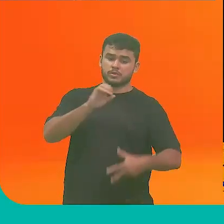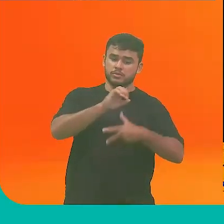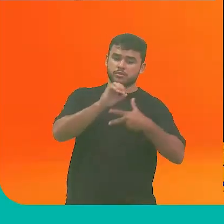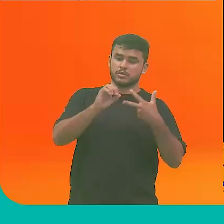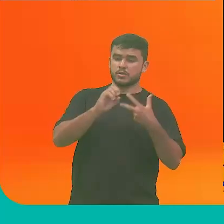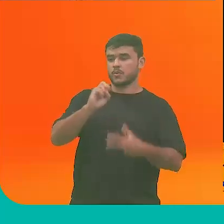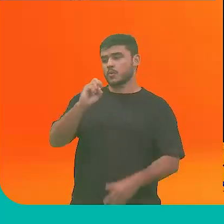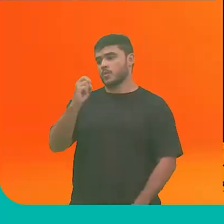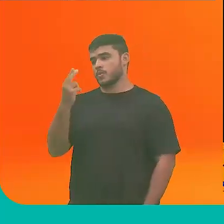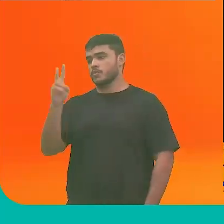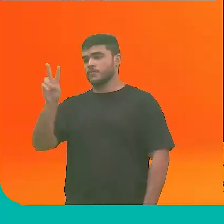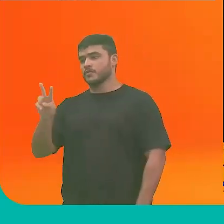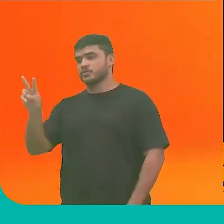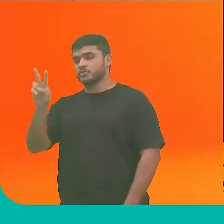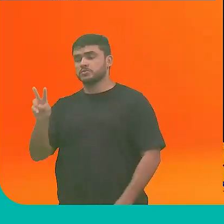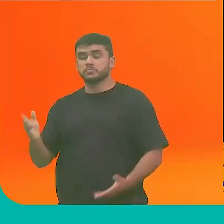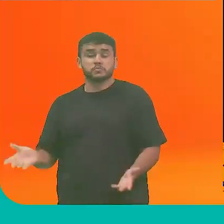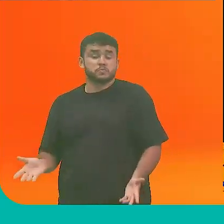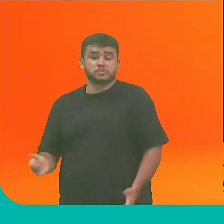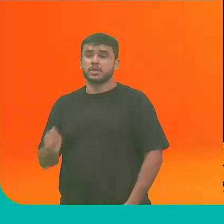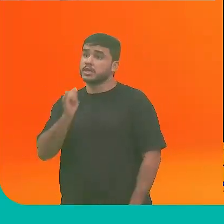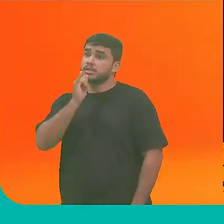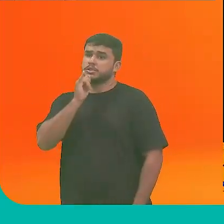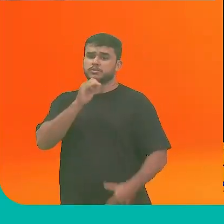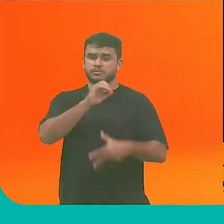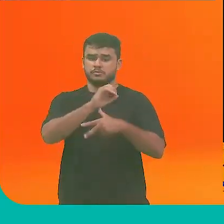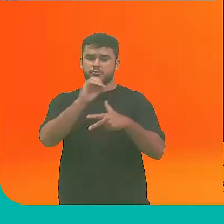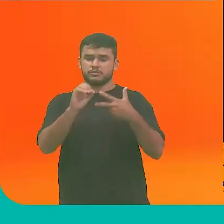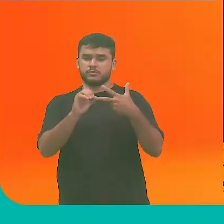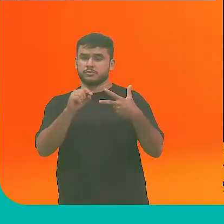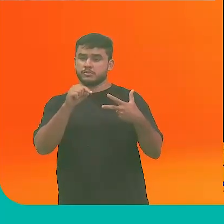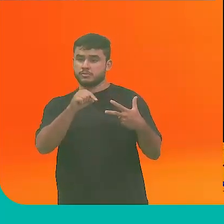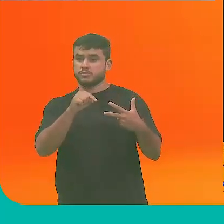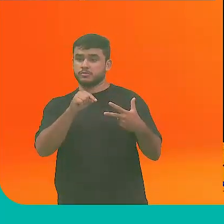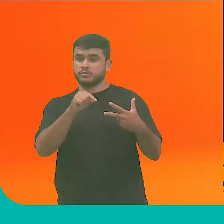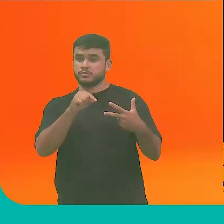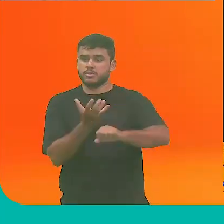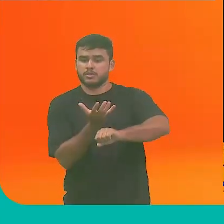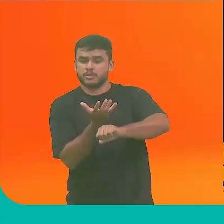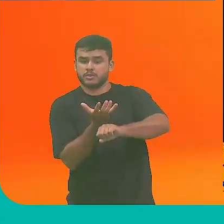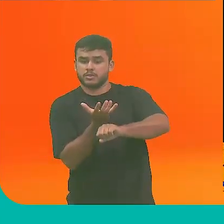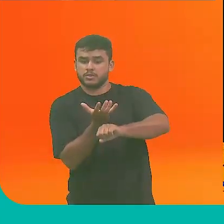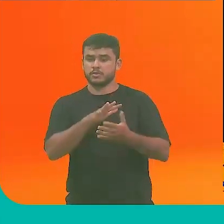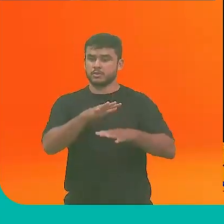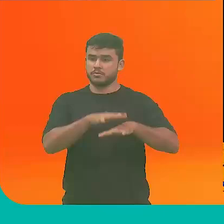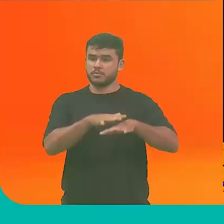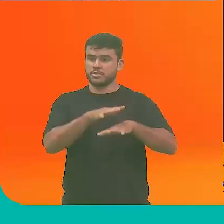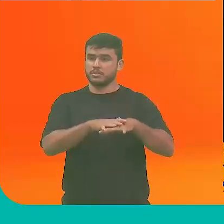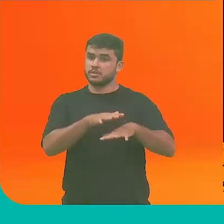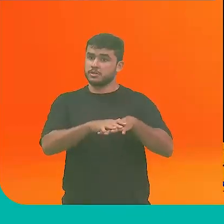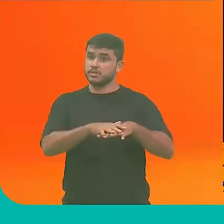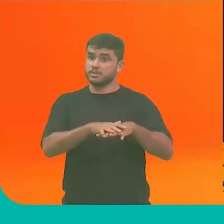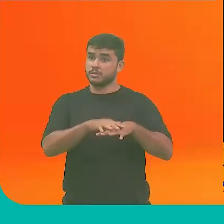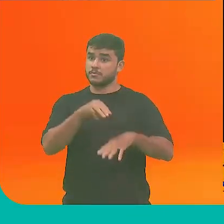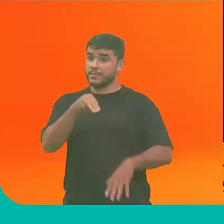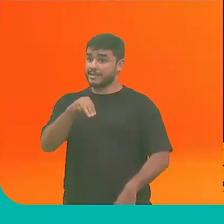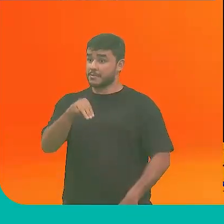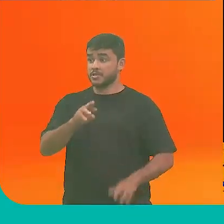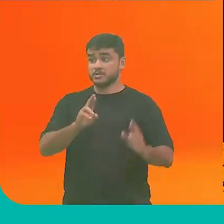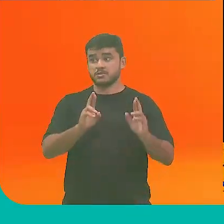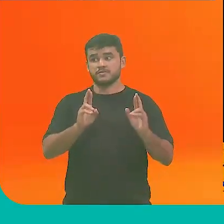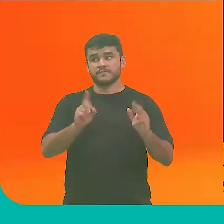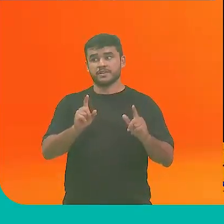de matemática, ela tem uma característica totalmente diferente da prova da UES. A